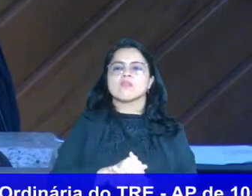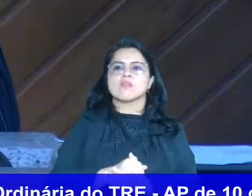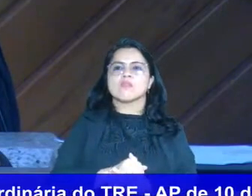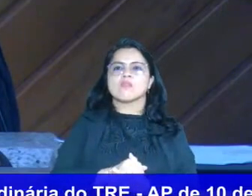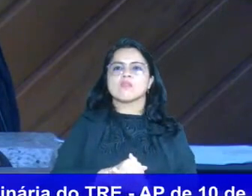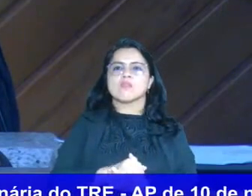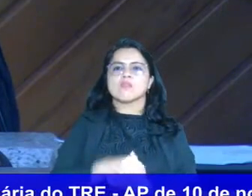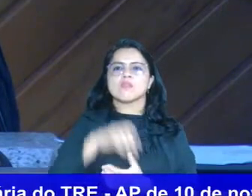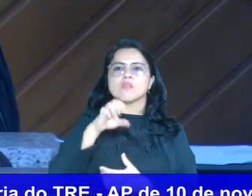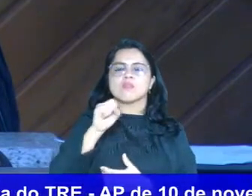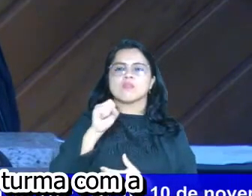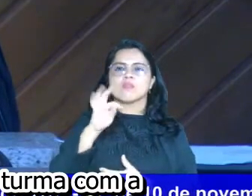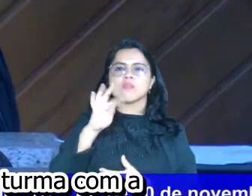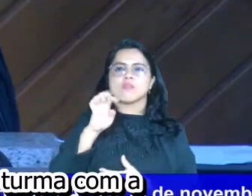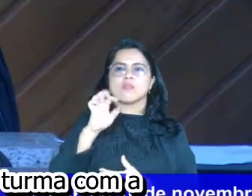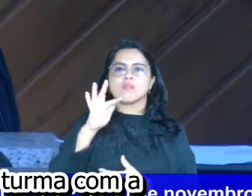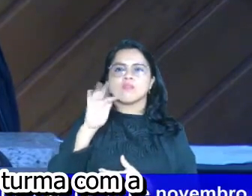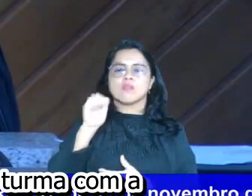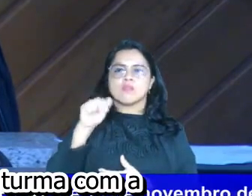Stephanie